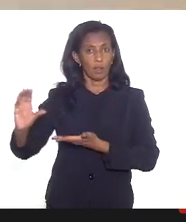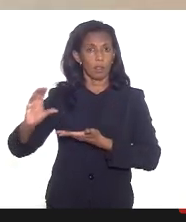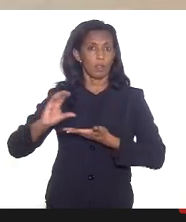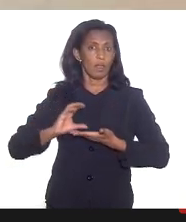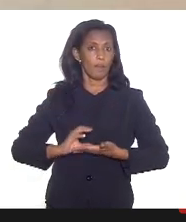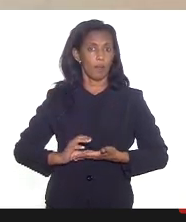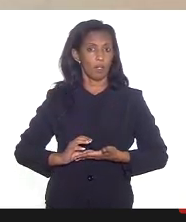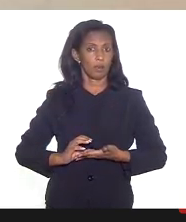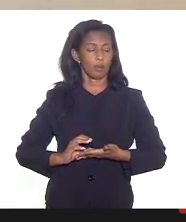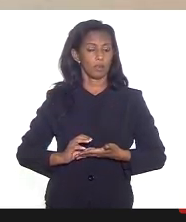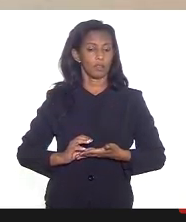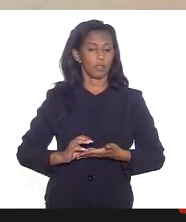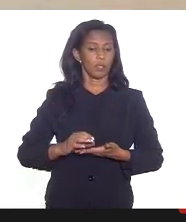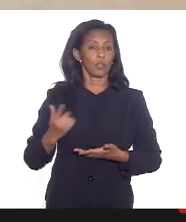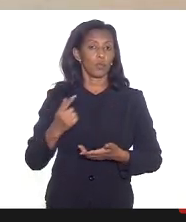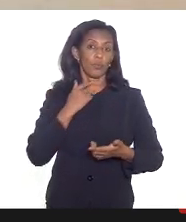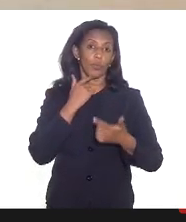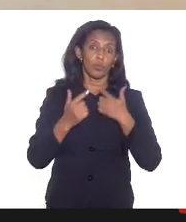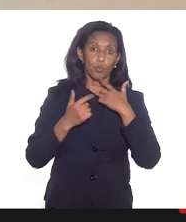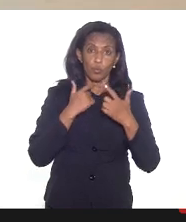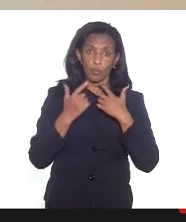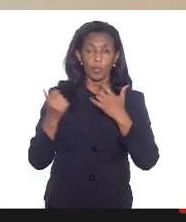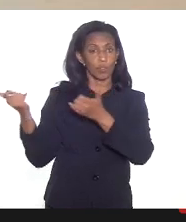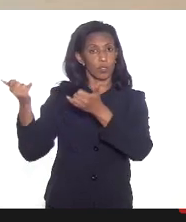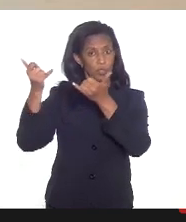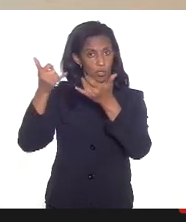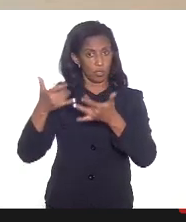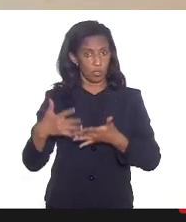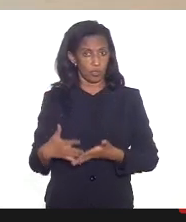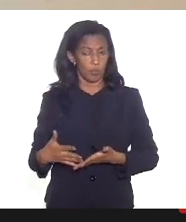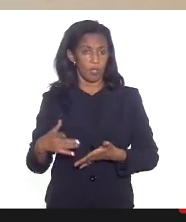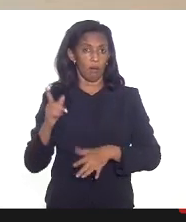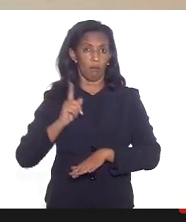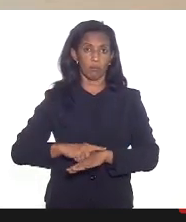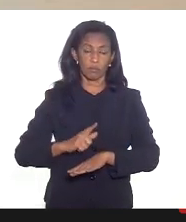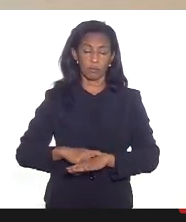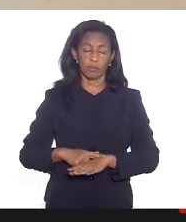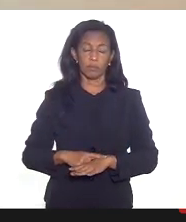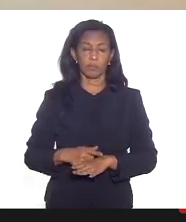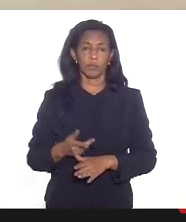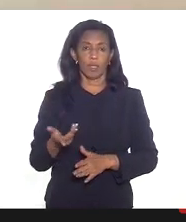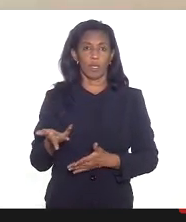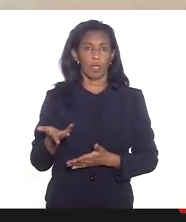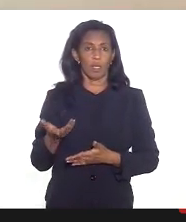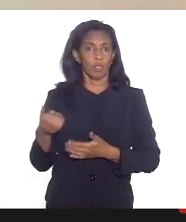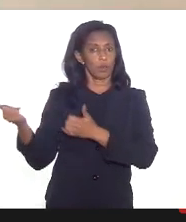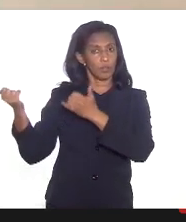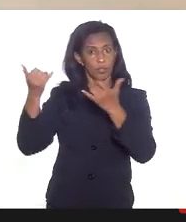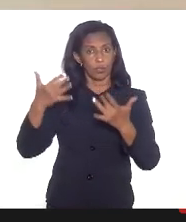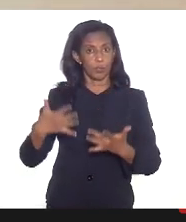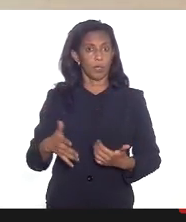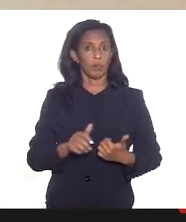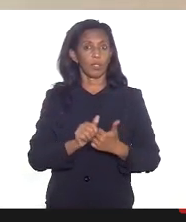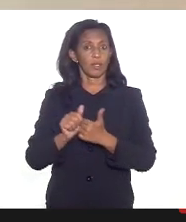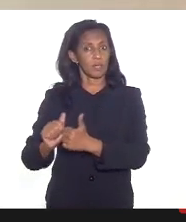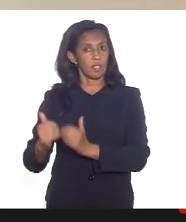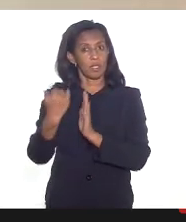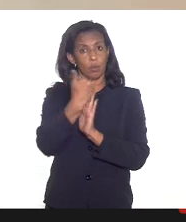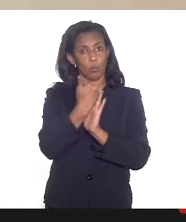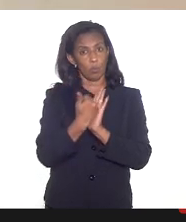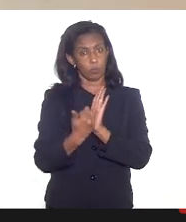na ponta sobre dúvidas que a gente esclarece de imediato orientando o a seguir o que está